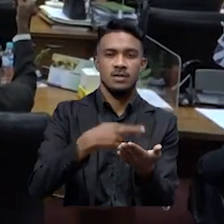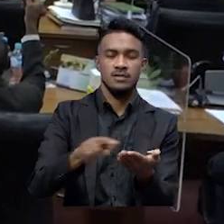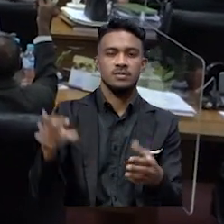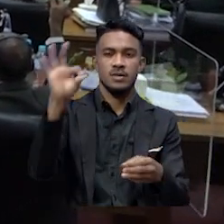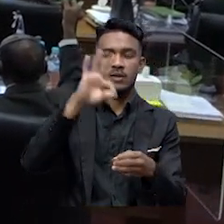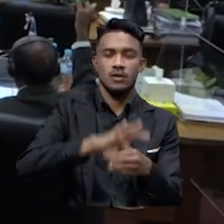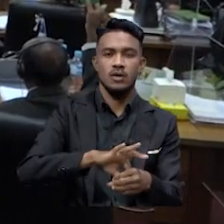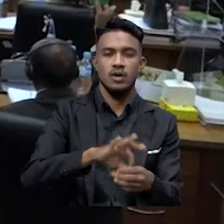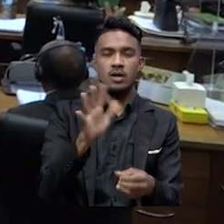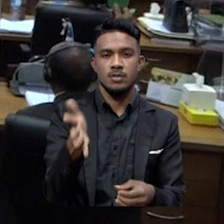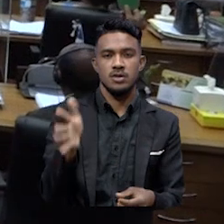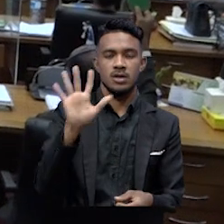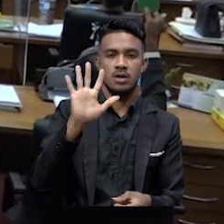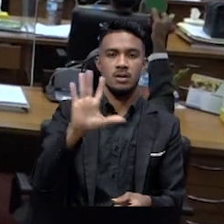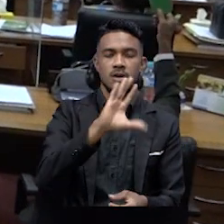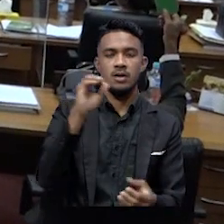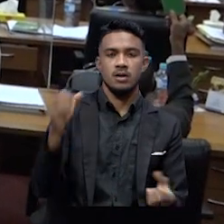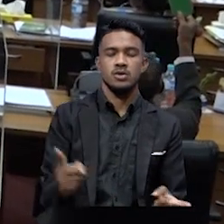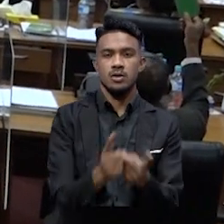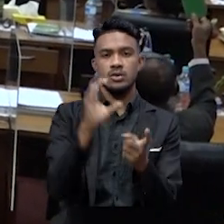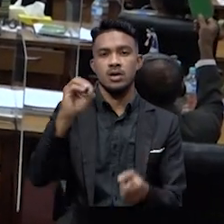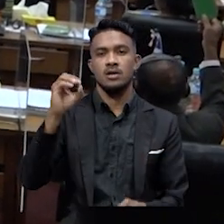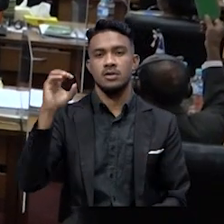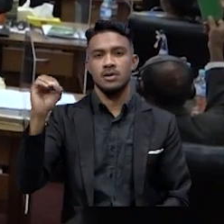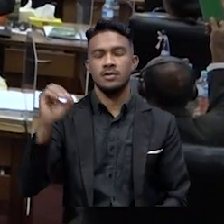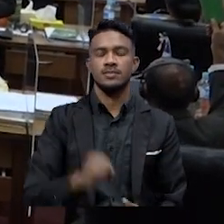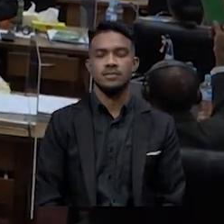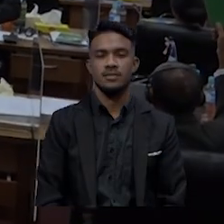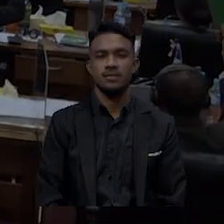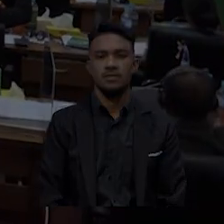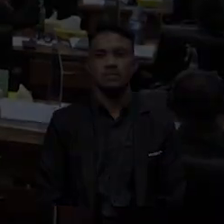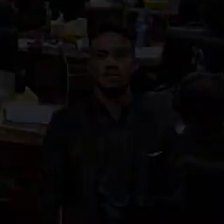5-5, contra 0, no abstenção 0. Jaime dos Santos, Felicitas Borges, GMN.